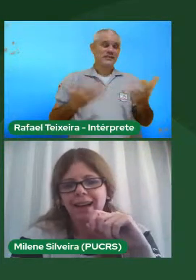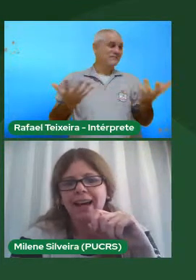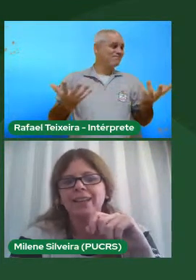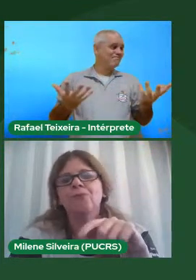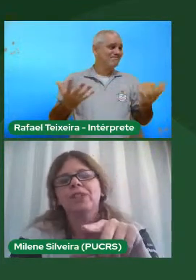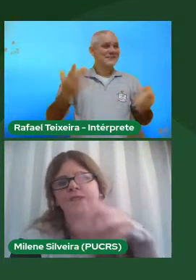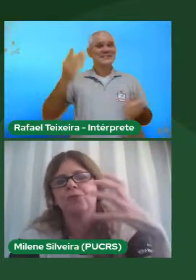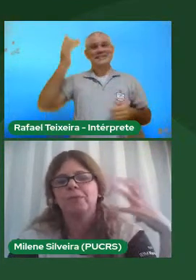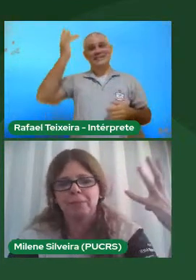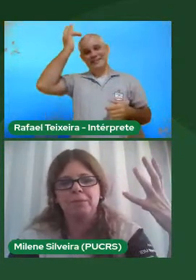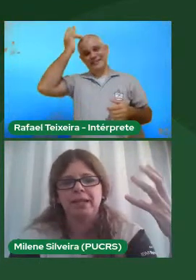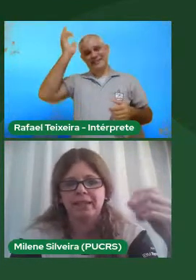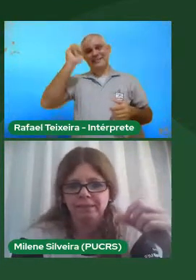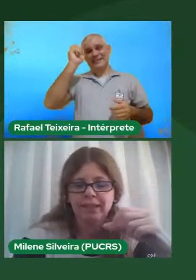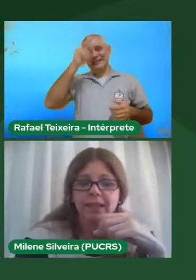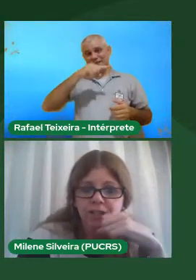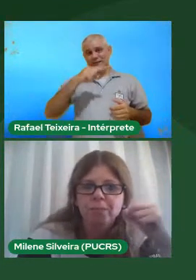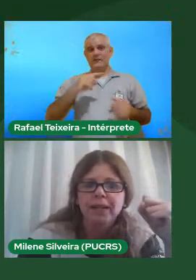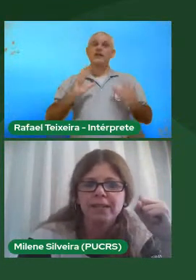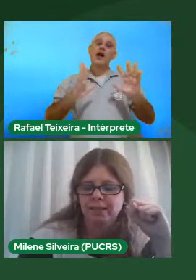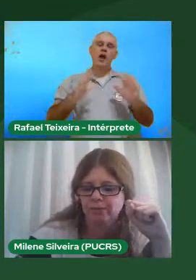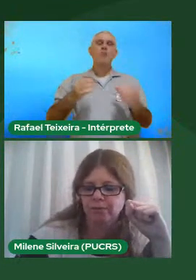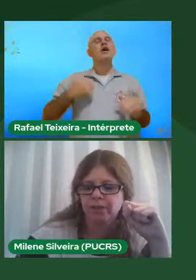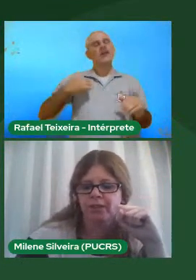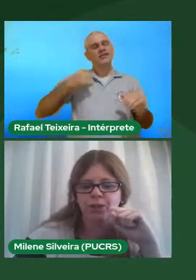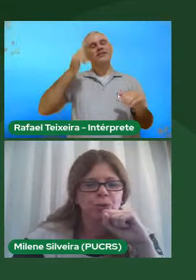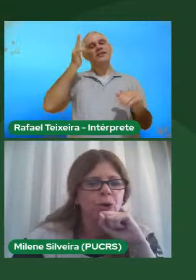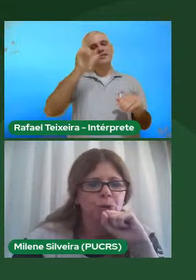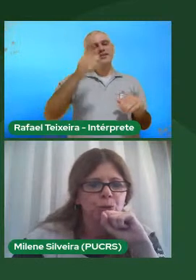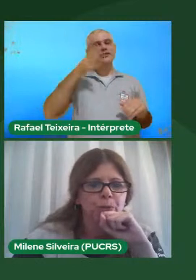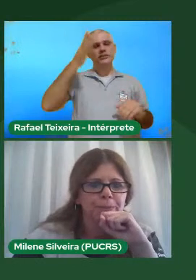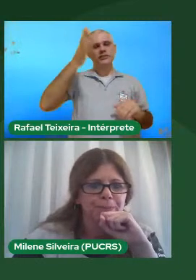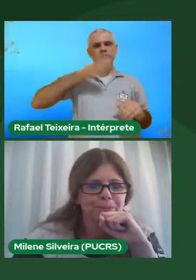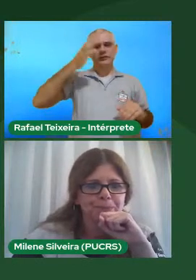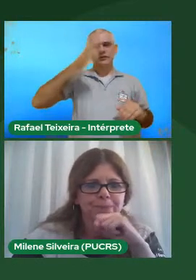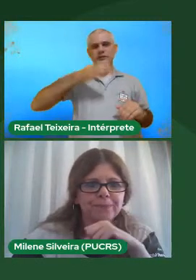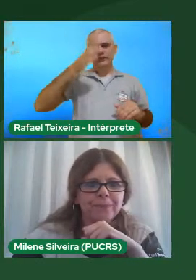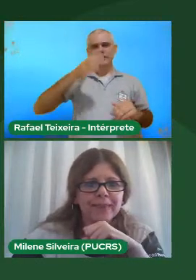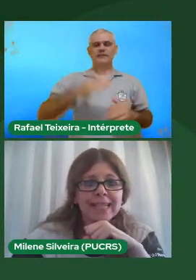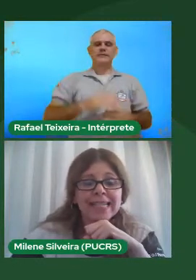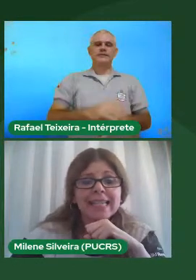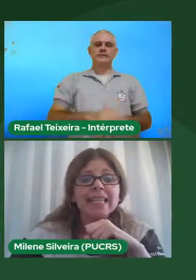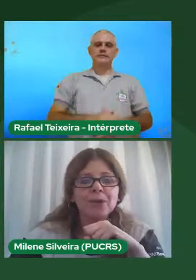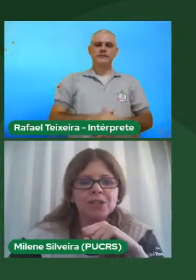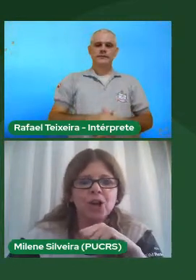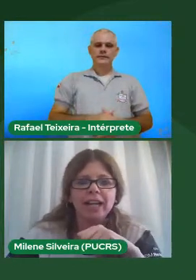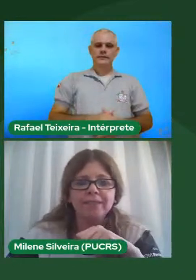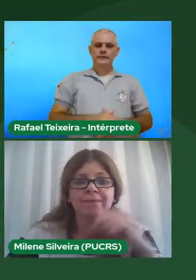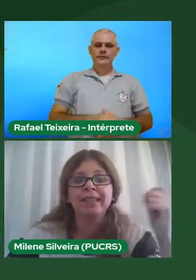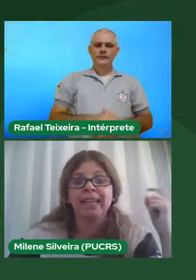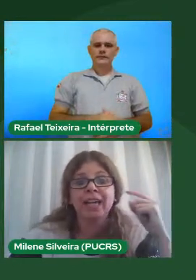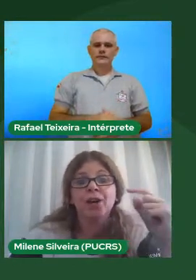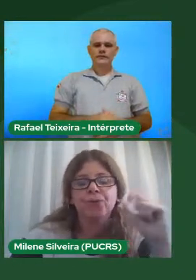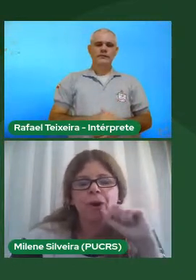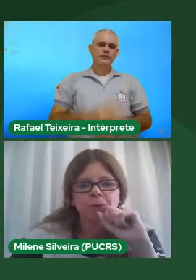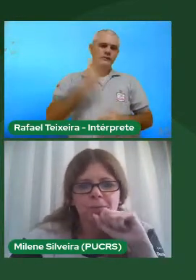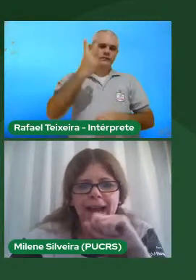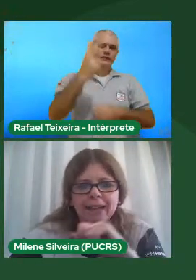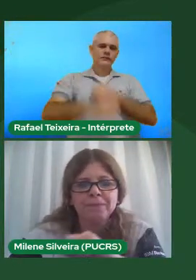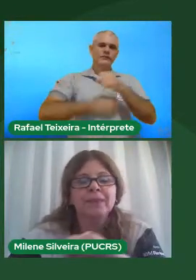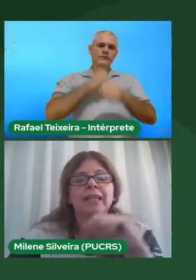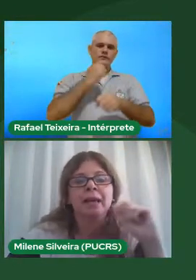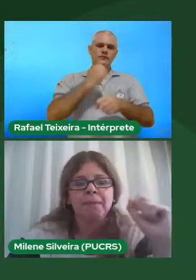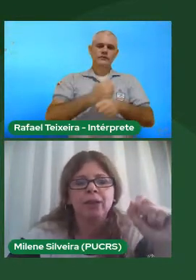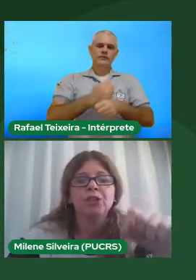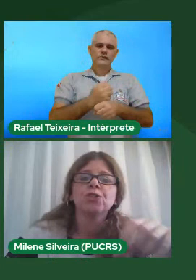fomos até o final. Então, foi a minha primeira grande aparição no YouTube. Seguindo a história, fomos